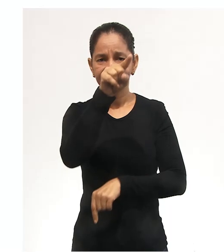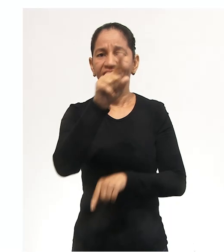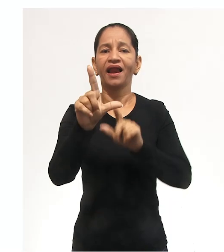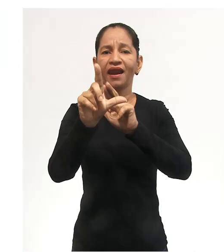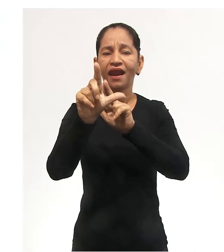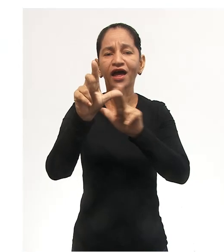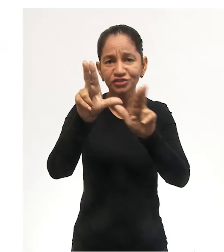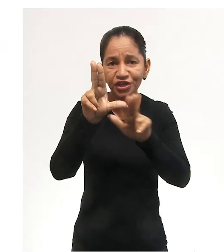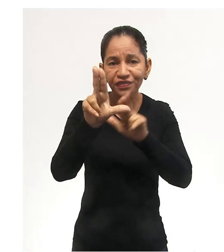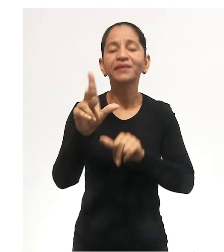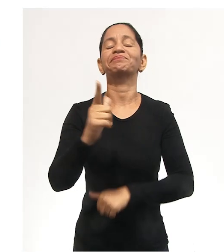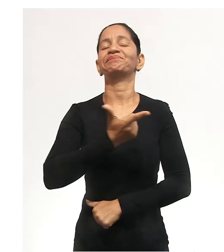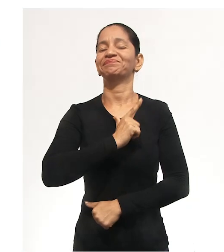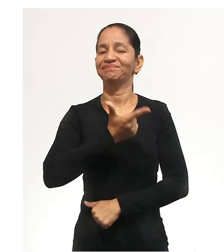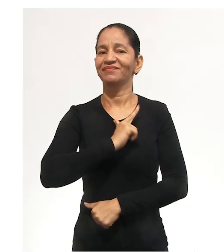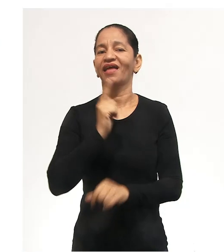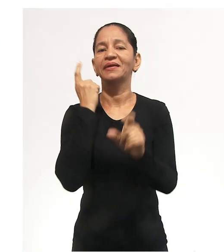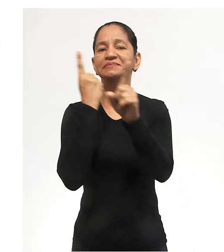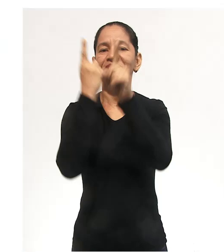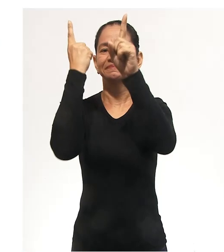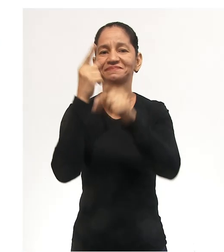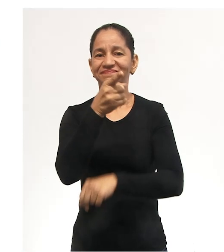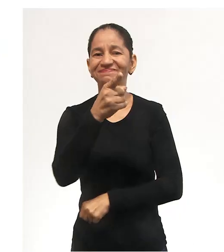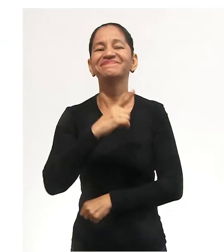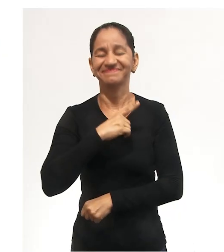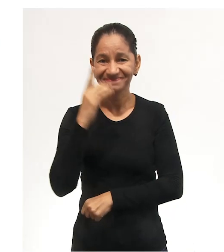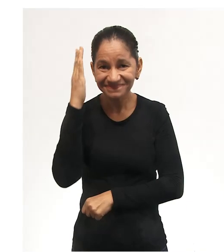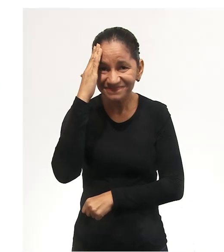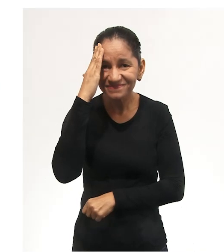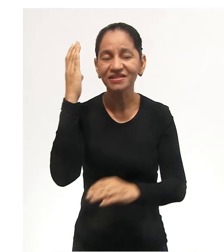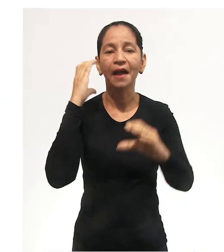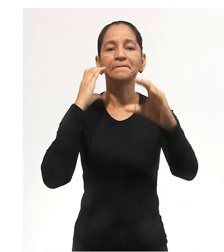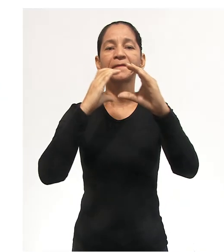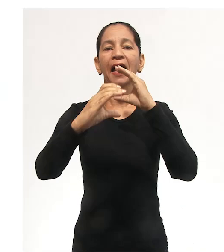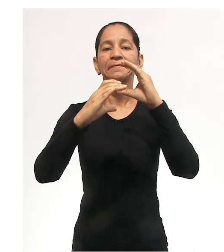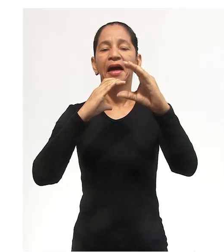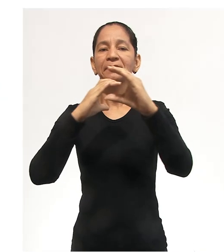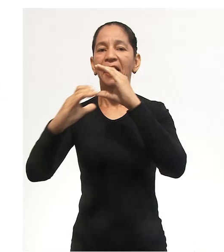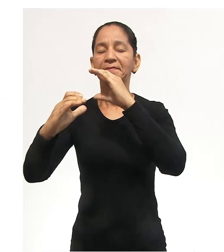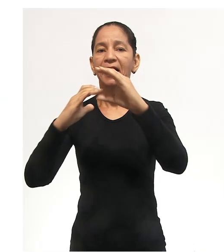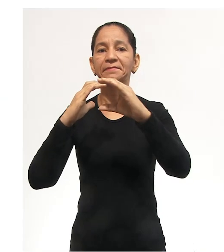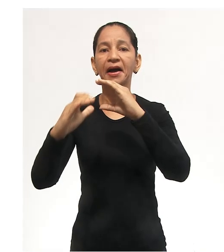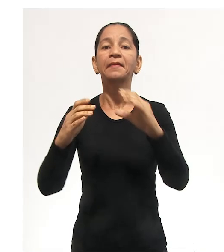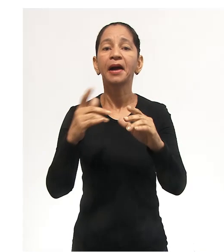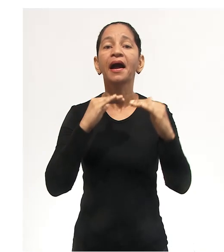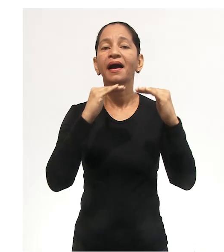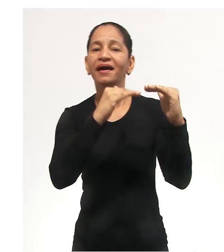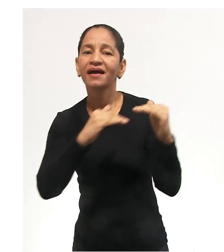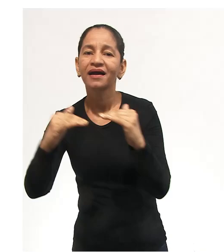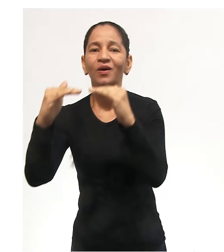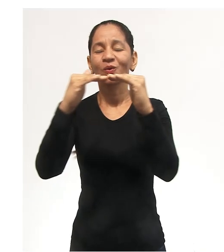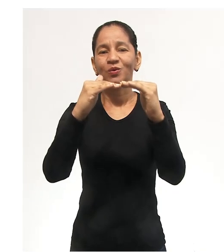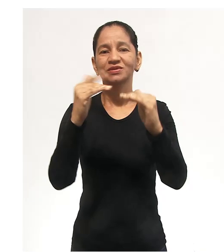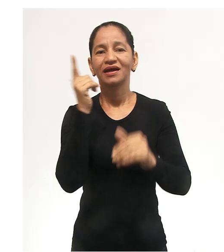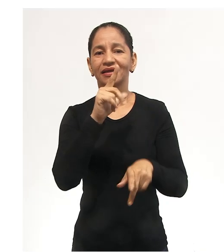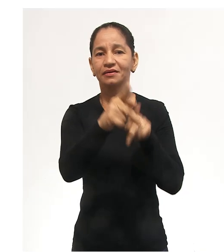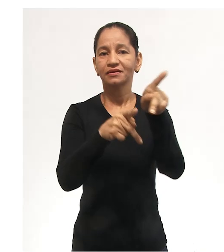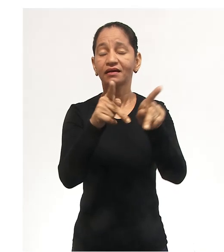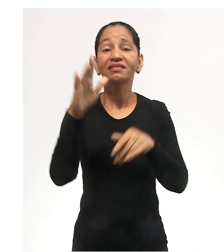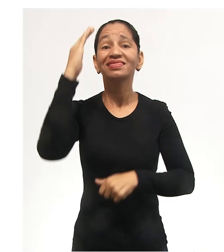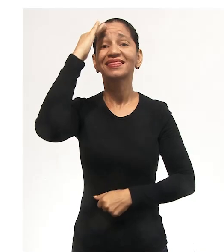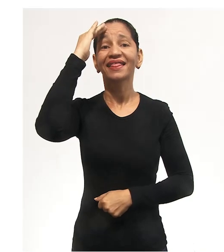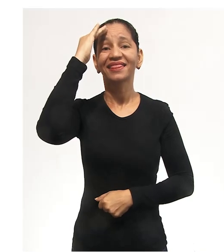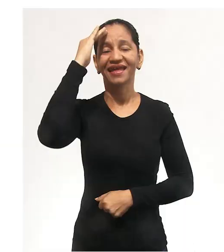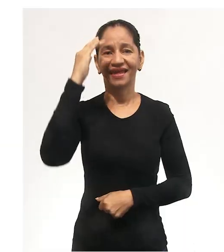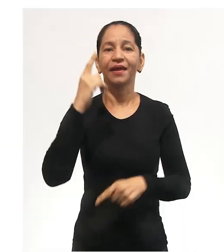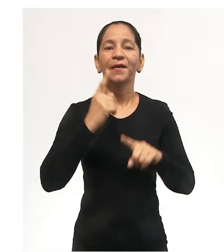restringir às normas, alcança a comunicabilidade através da sua adequação aos falantes e aos contextos.